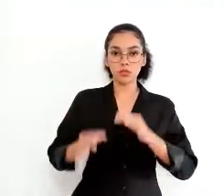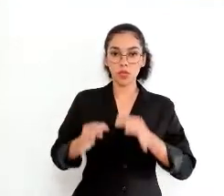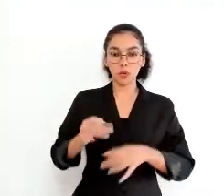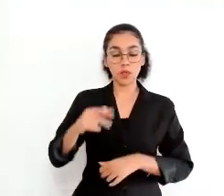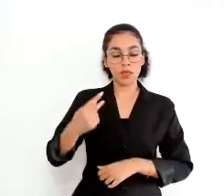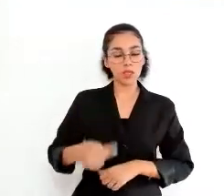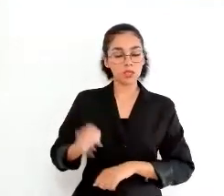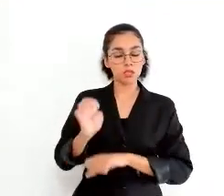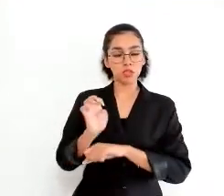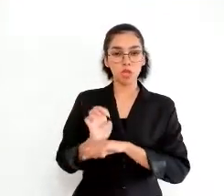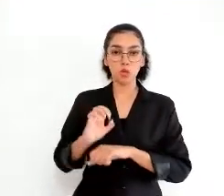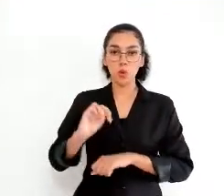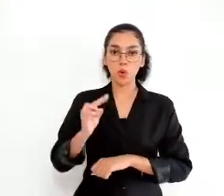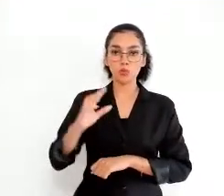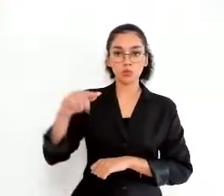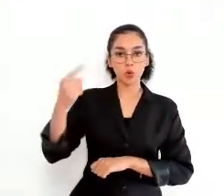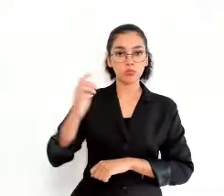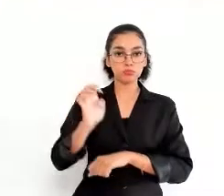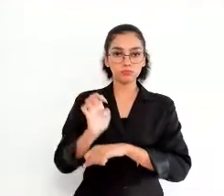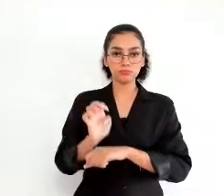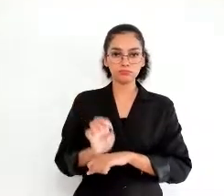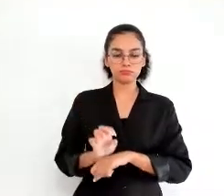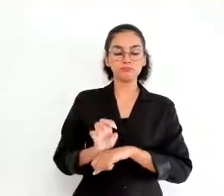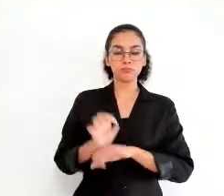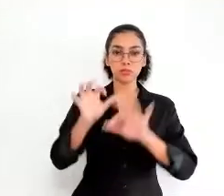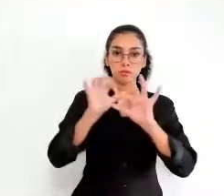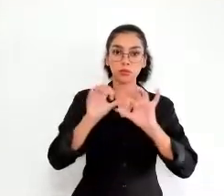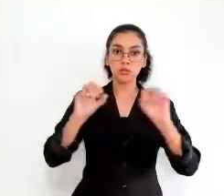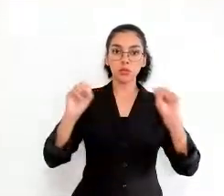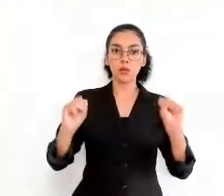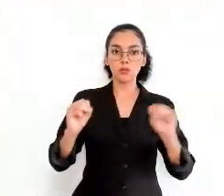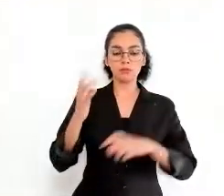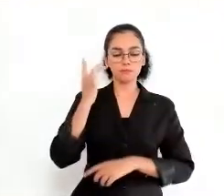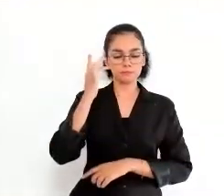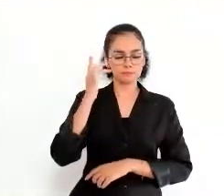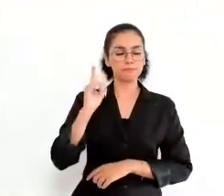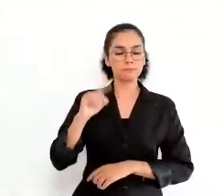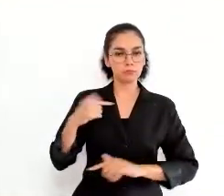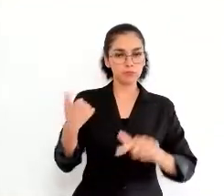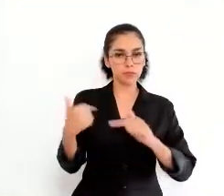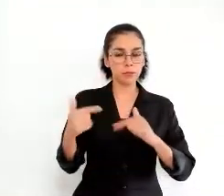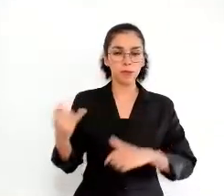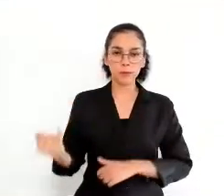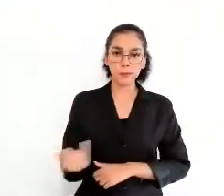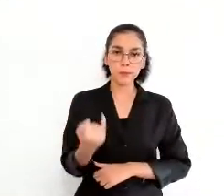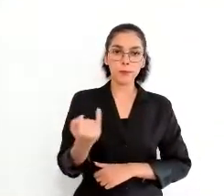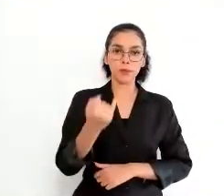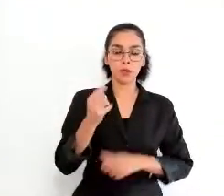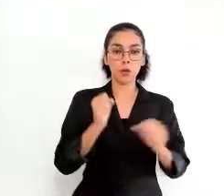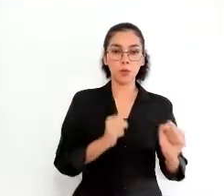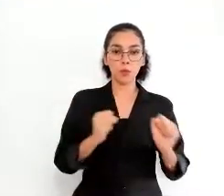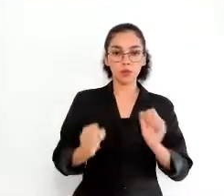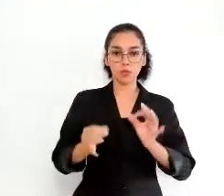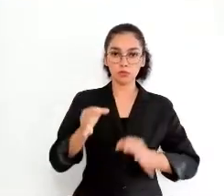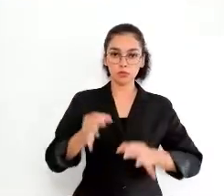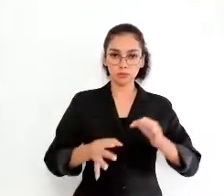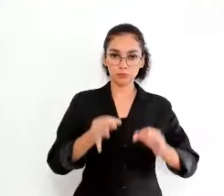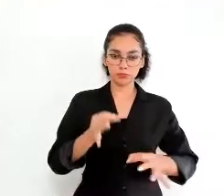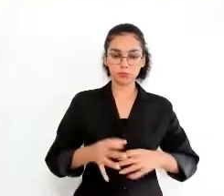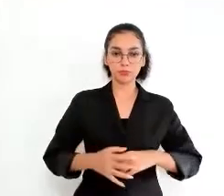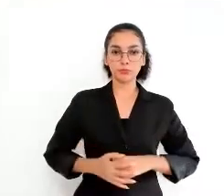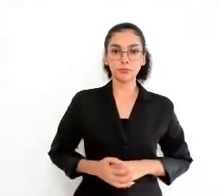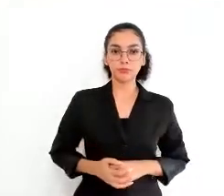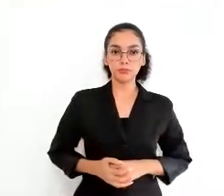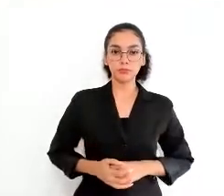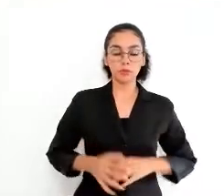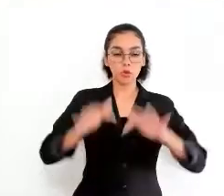a juízo do Tribunal, prestaram relevantes serviços ao Poder Judiciário. O Tribunal de Justiça